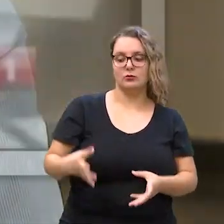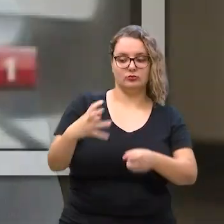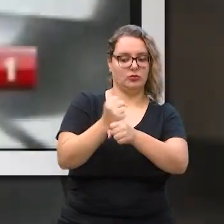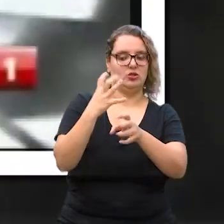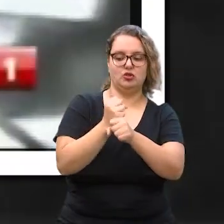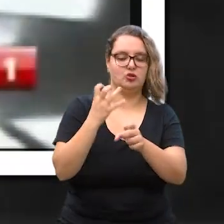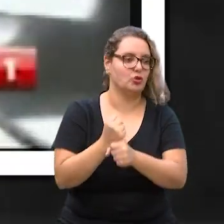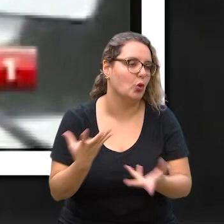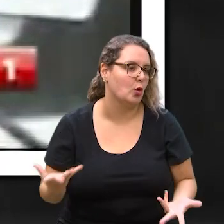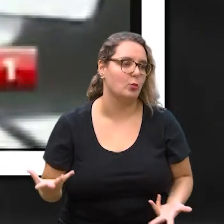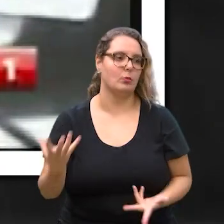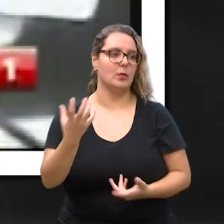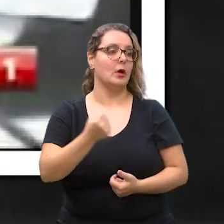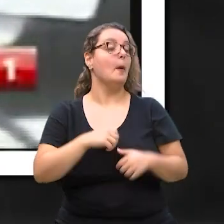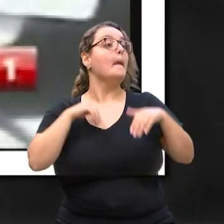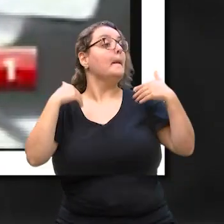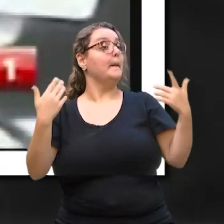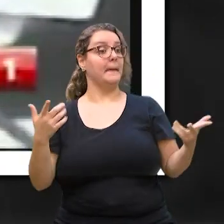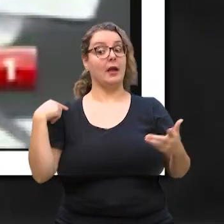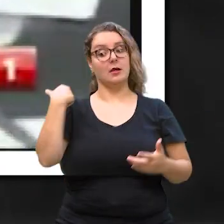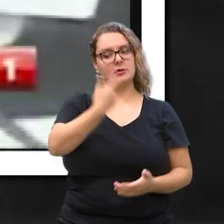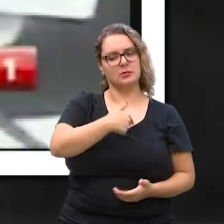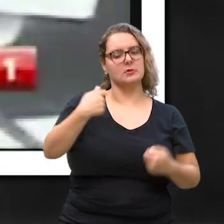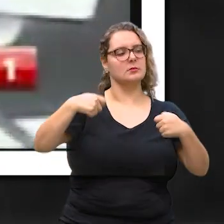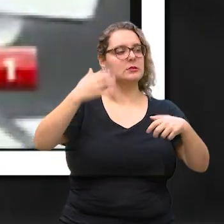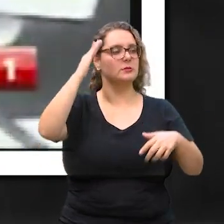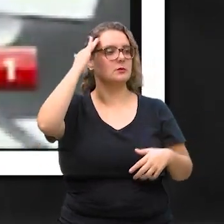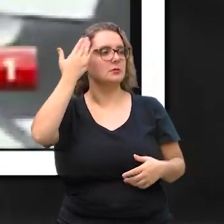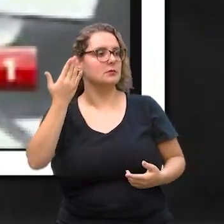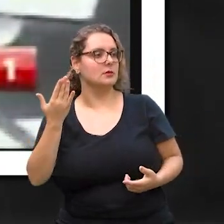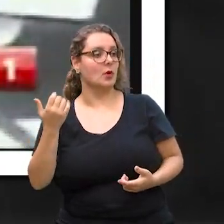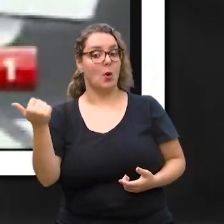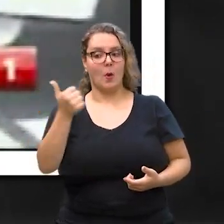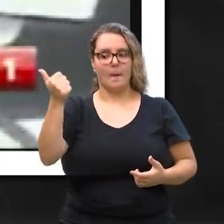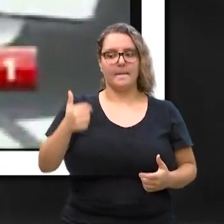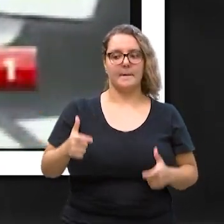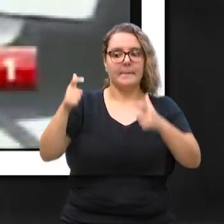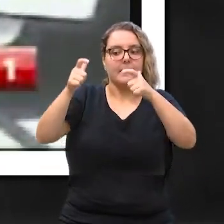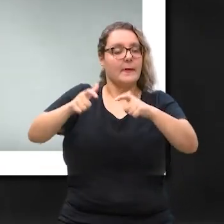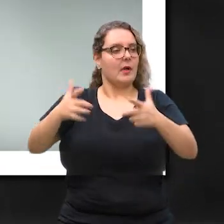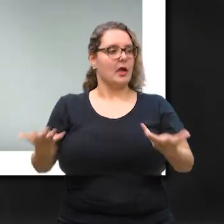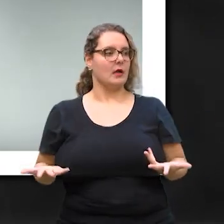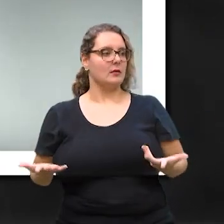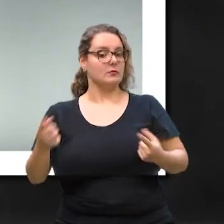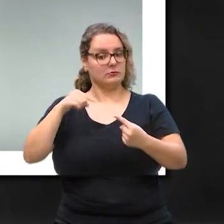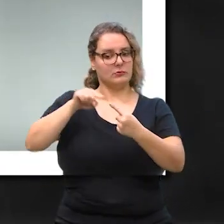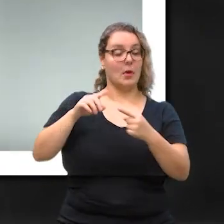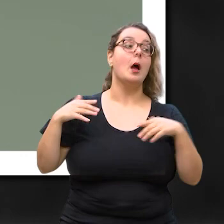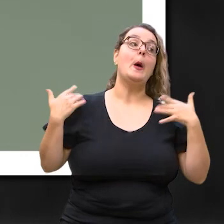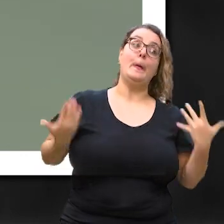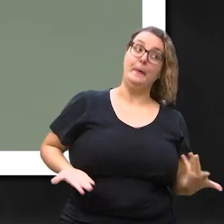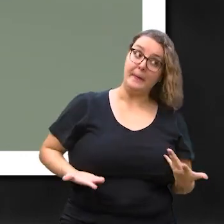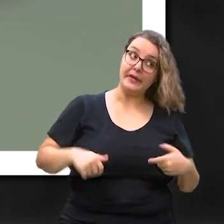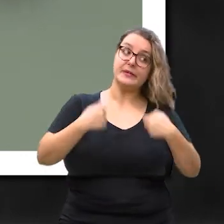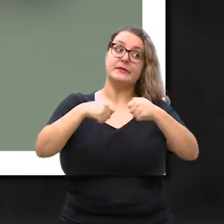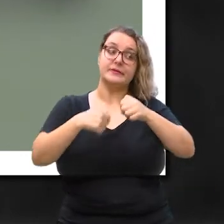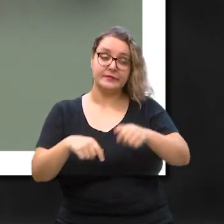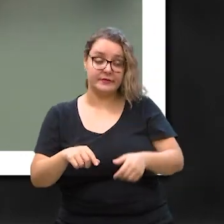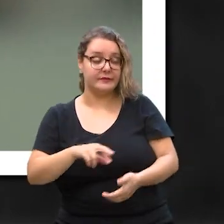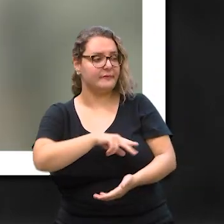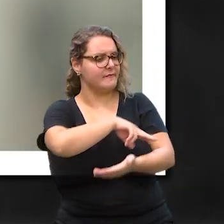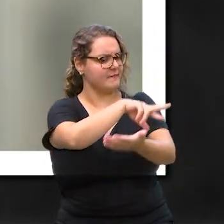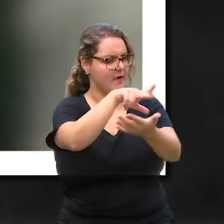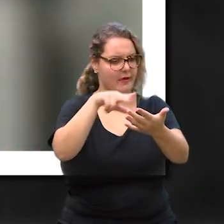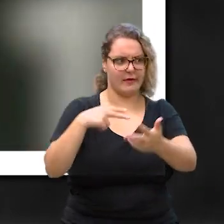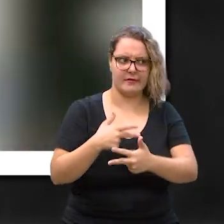enfim. Mas também é o nosso trabalho entender que talvez o primeiro lugar, o objetivo ali seja o primeiro, mas a gente tem muita coisa para fazer antes. O